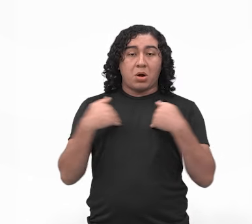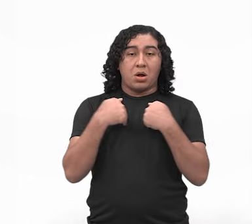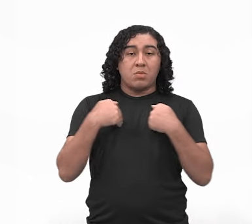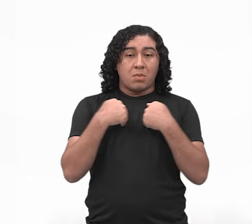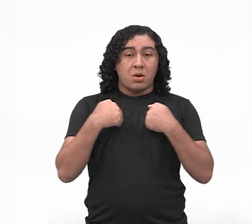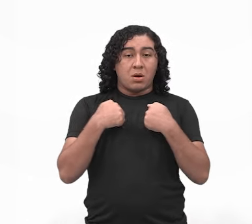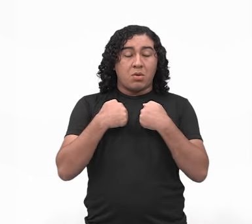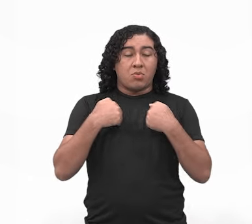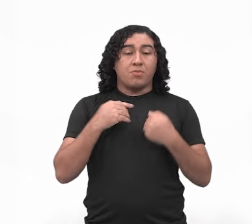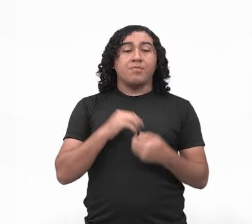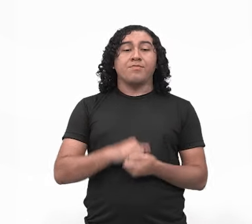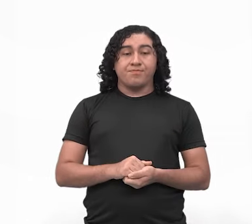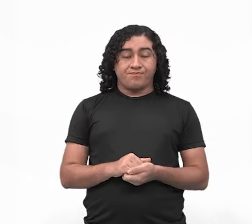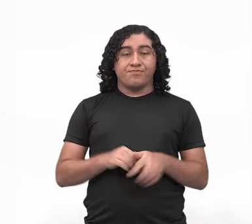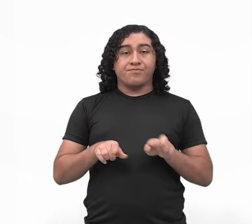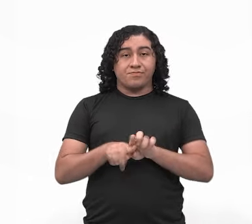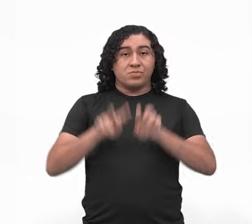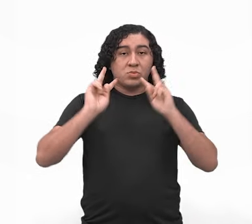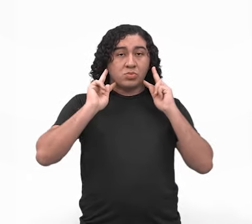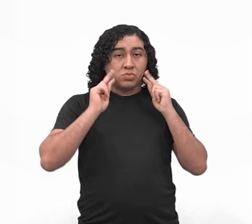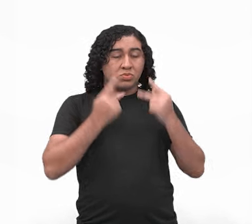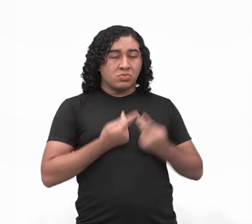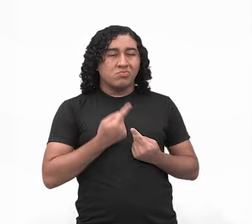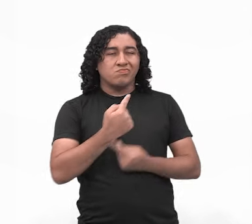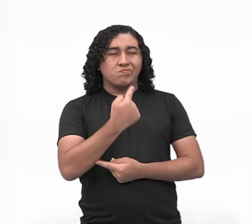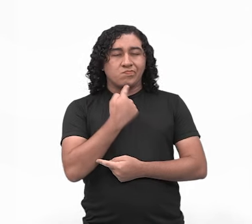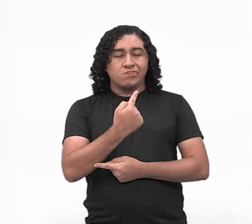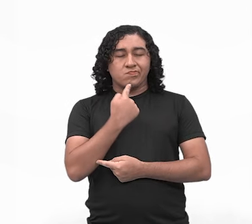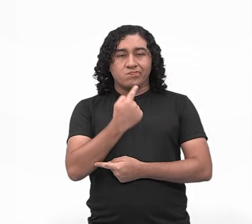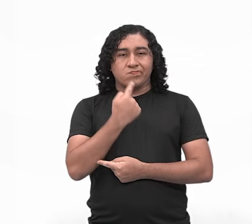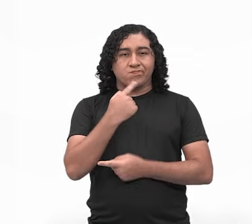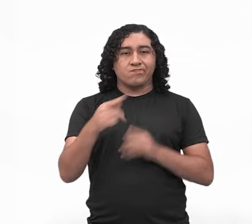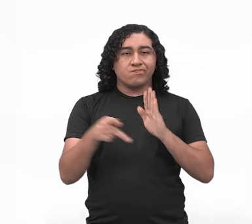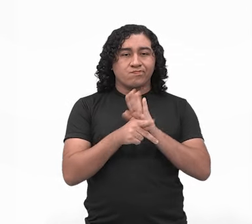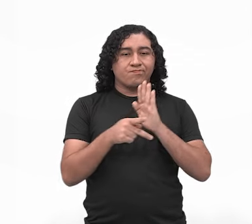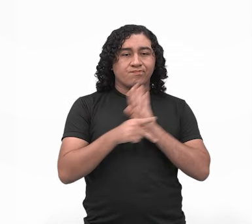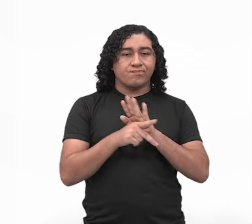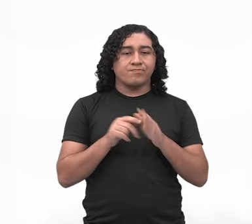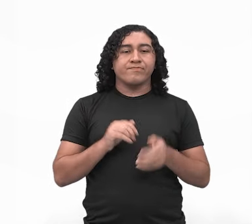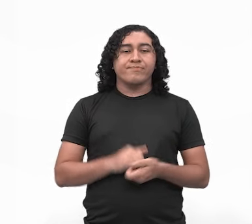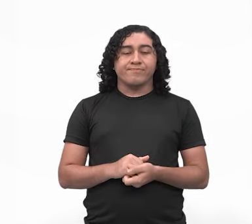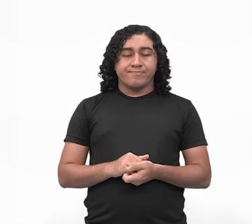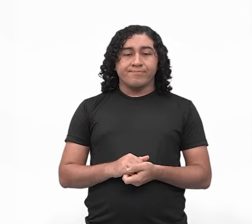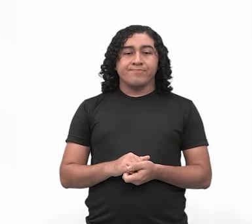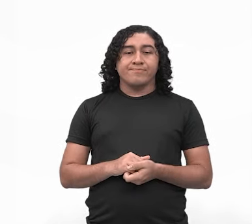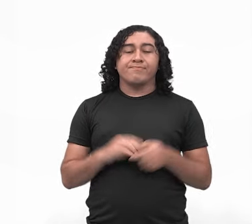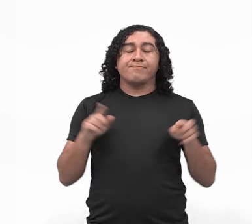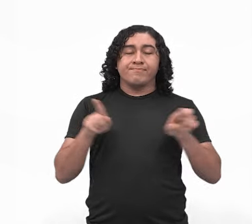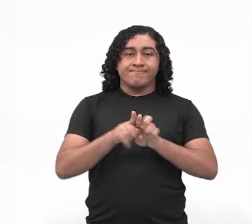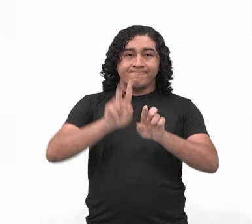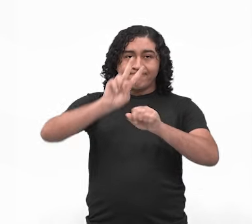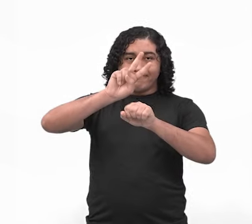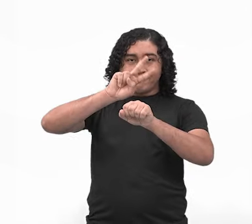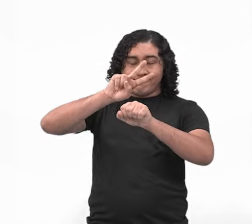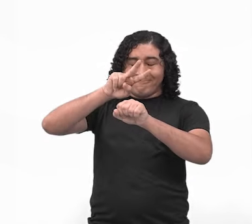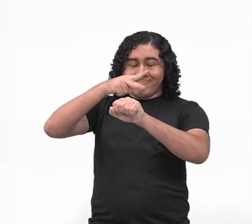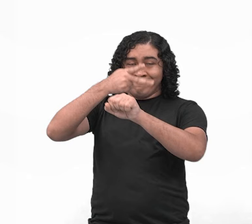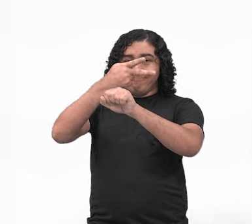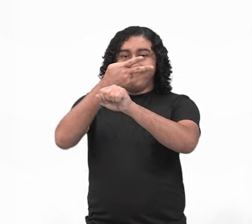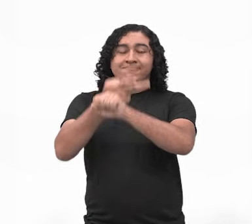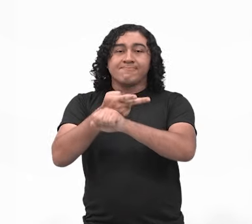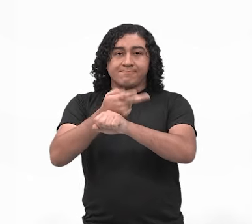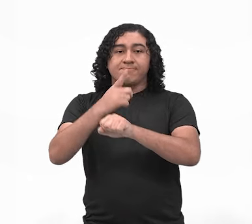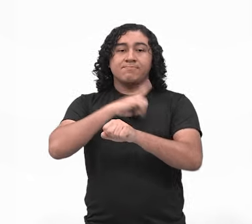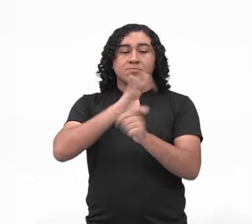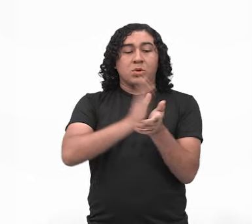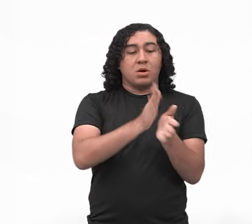figurativos, não é verdade? Naturalista, o mais próximo possível da realidade. E depois foram passando determinados